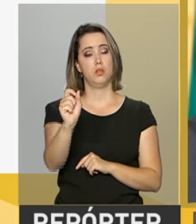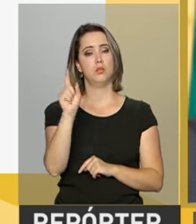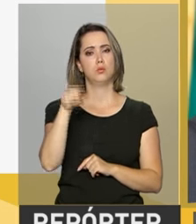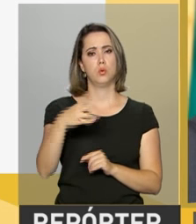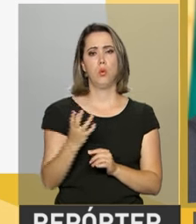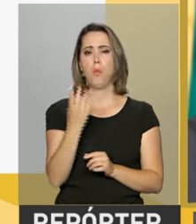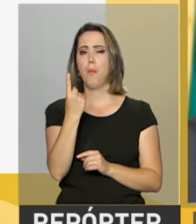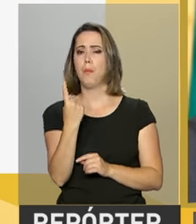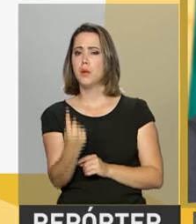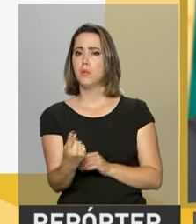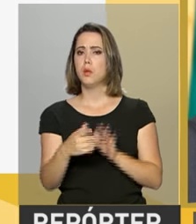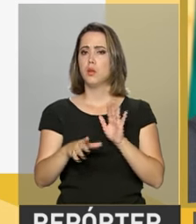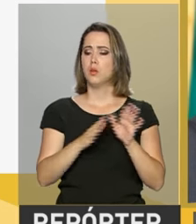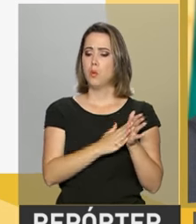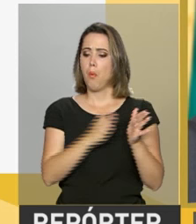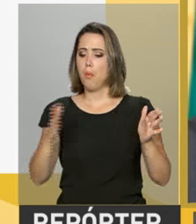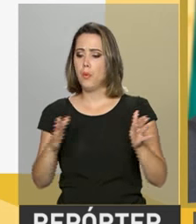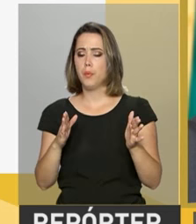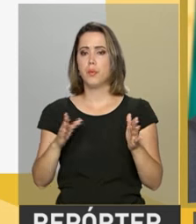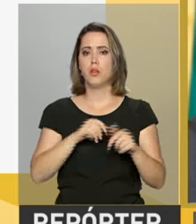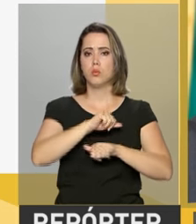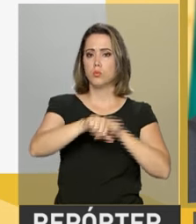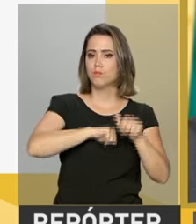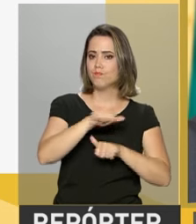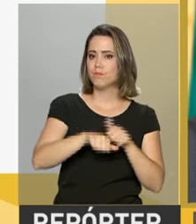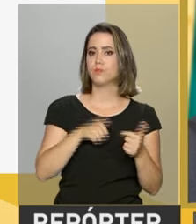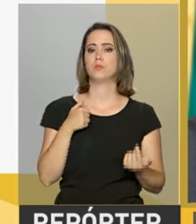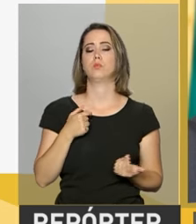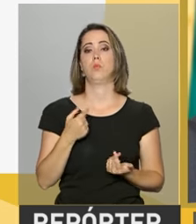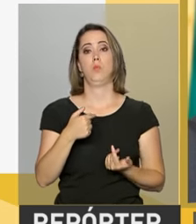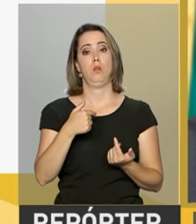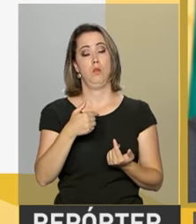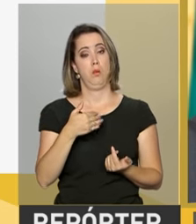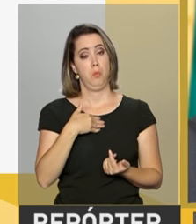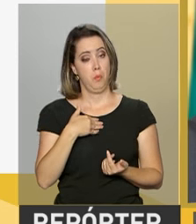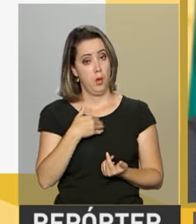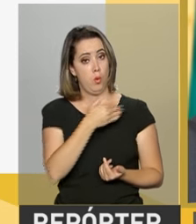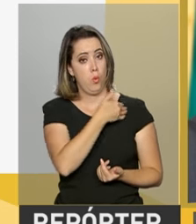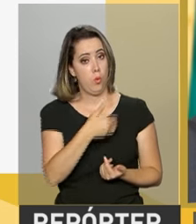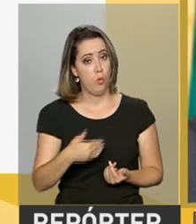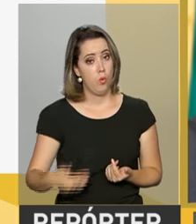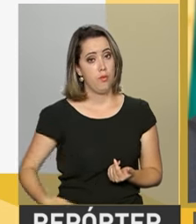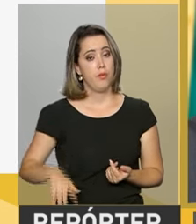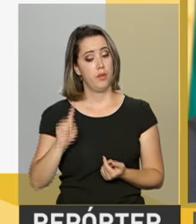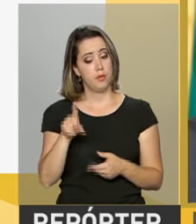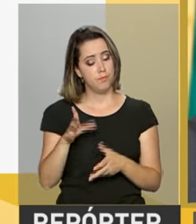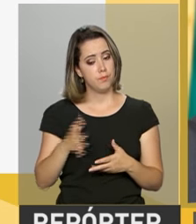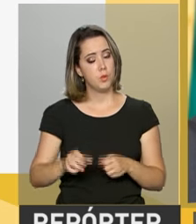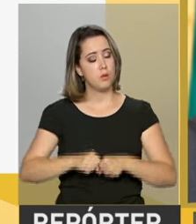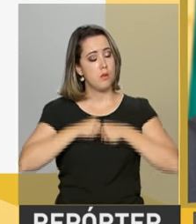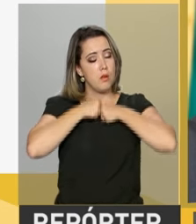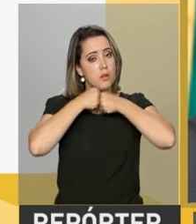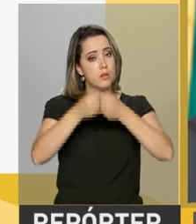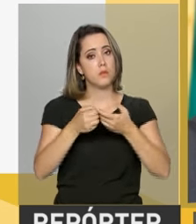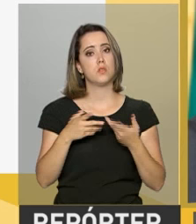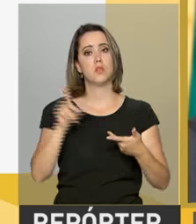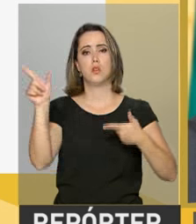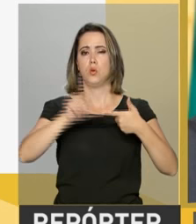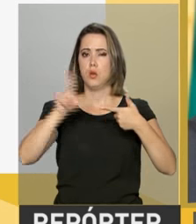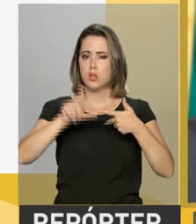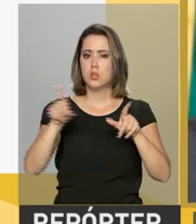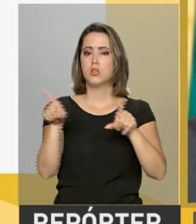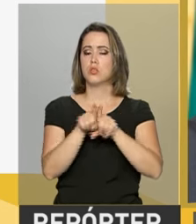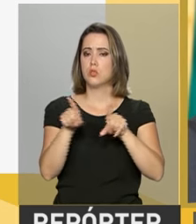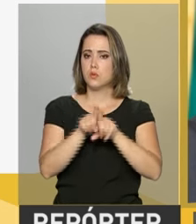reformas. Eu estou, digamos assim, muito mobilizado, o meu governo está muito mobilizado, o Legislativo, eu mobilizo muito o